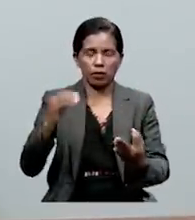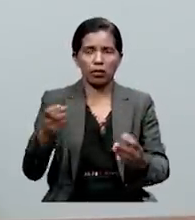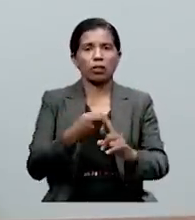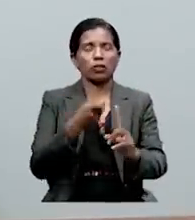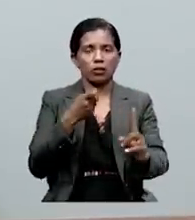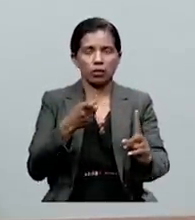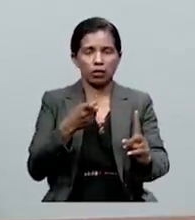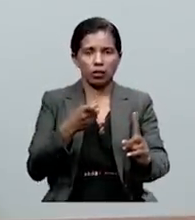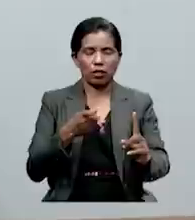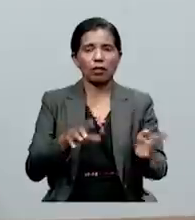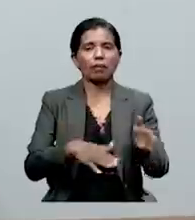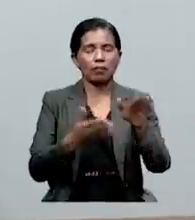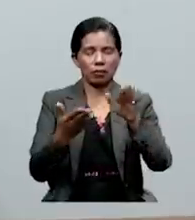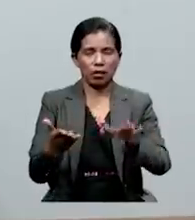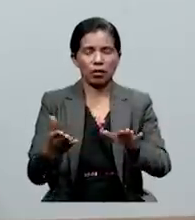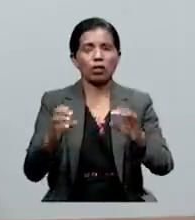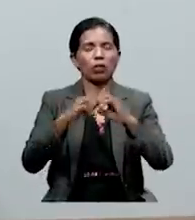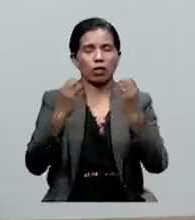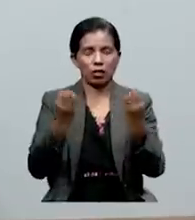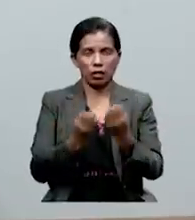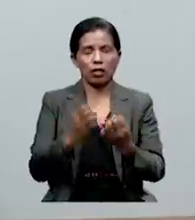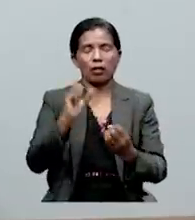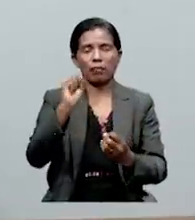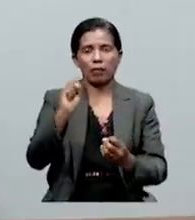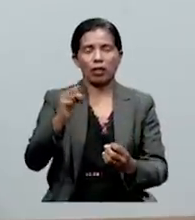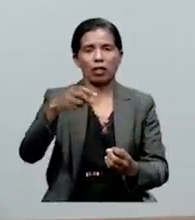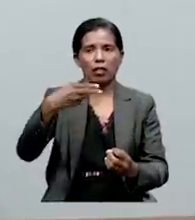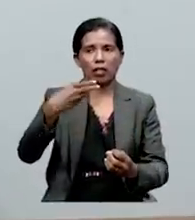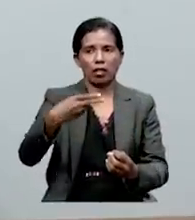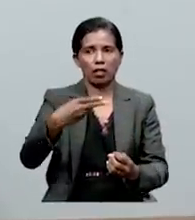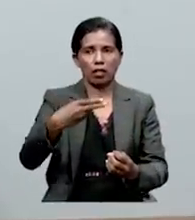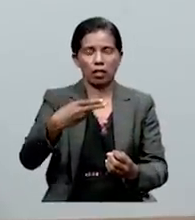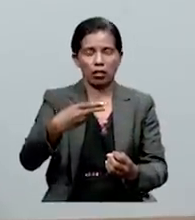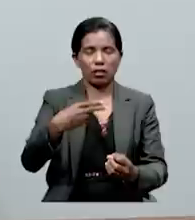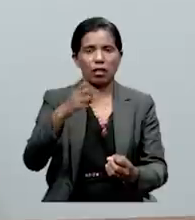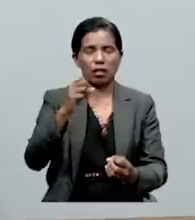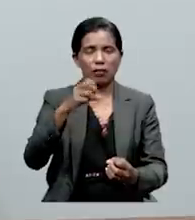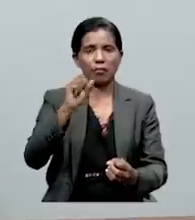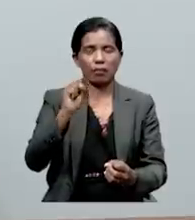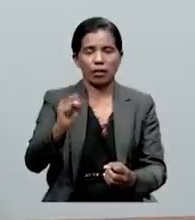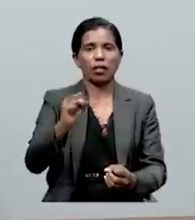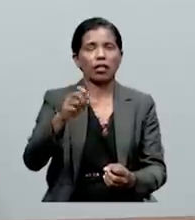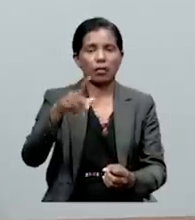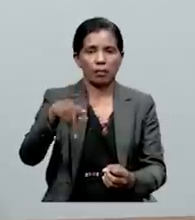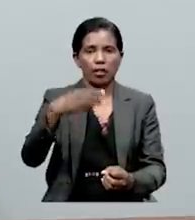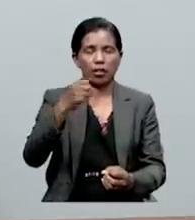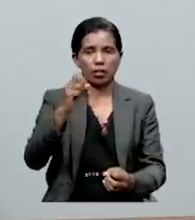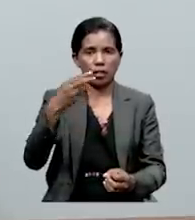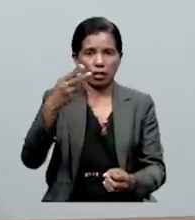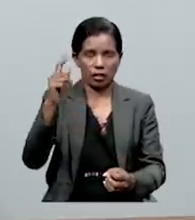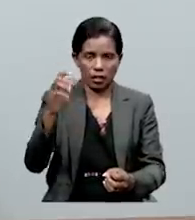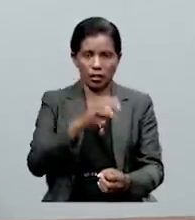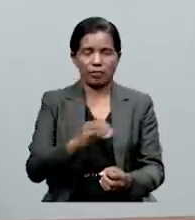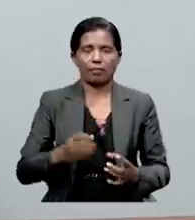husi matebian ninia organisau nembema hakamanan hamaunan reunião ida ne se